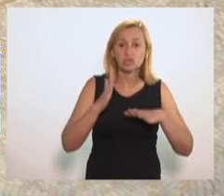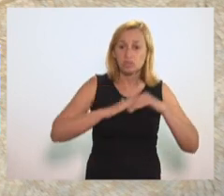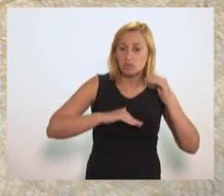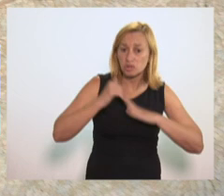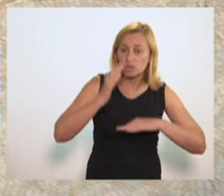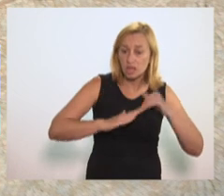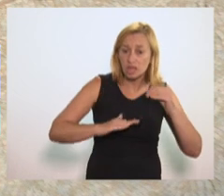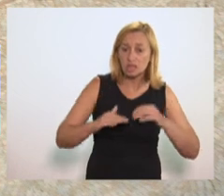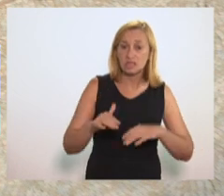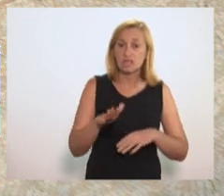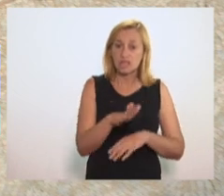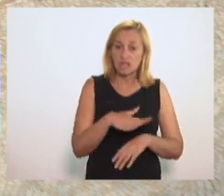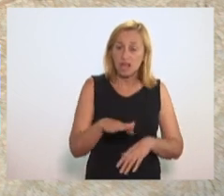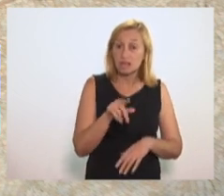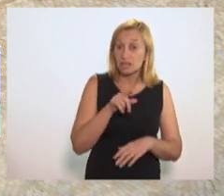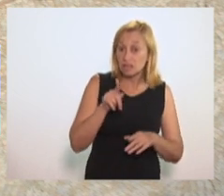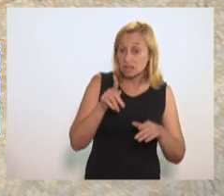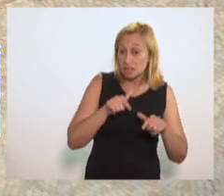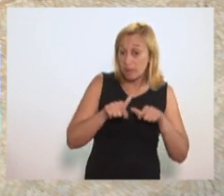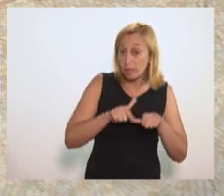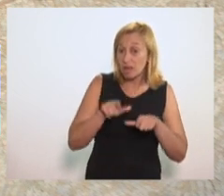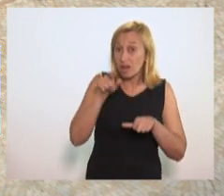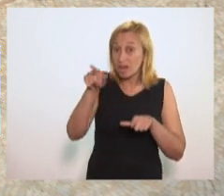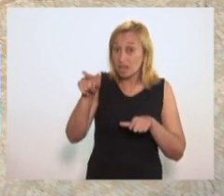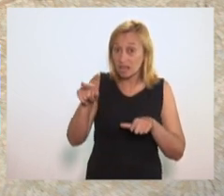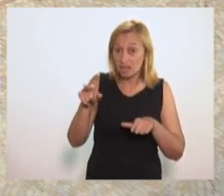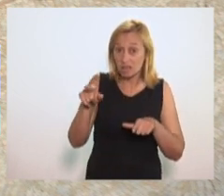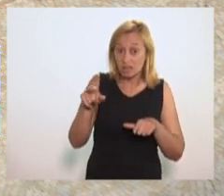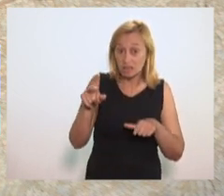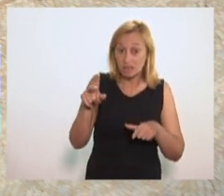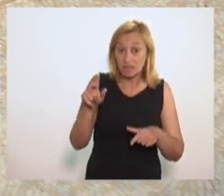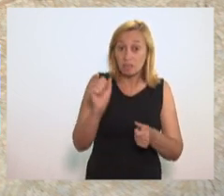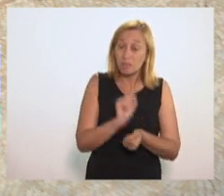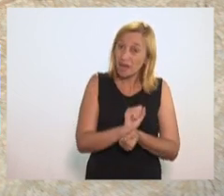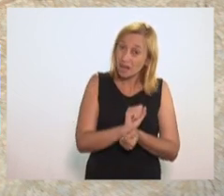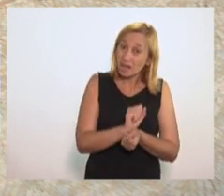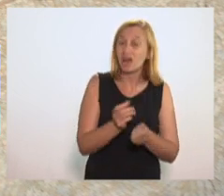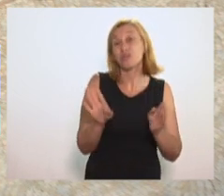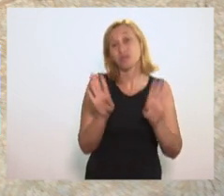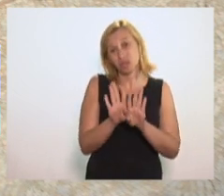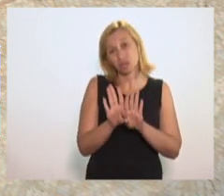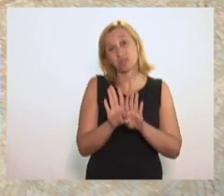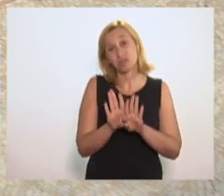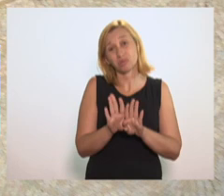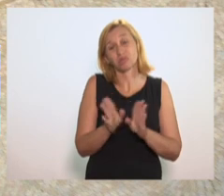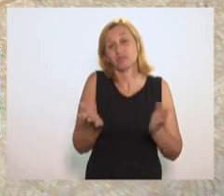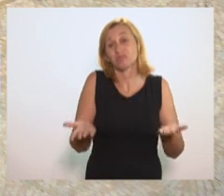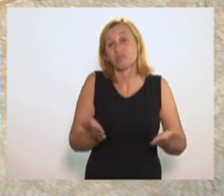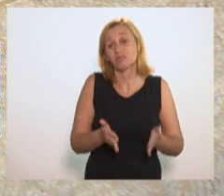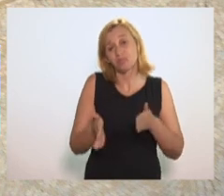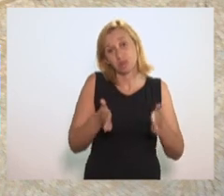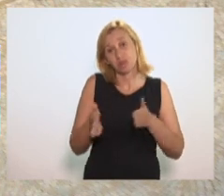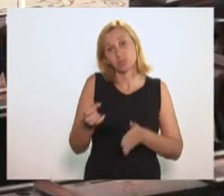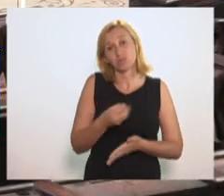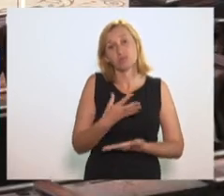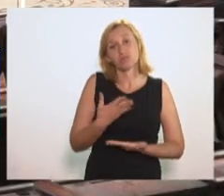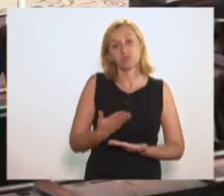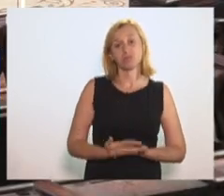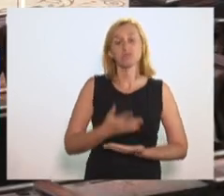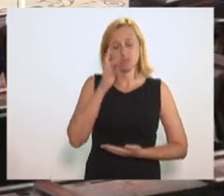profissionais da saúde que trabalham ali que terão suas vidas reorganizadas se confirmado o fechamento do hospital por um longo período era isso presidente